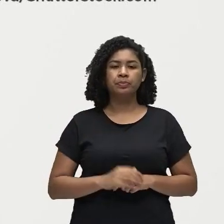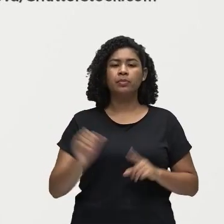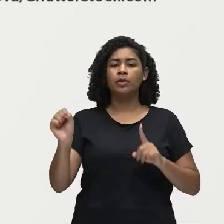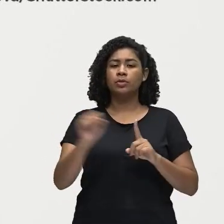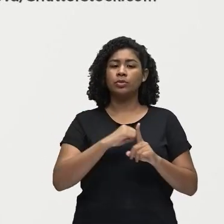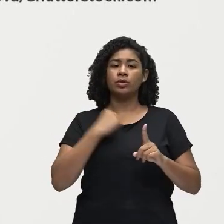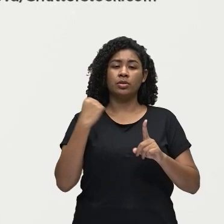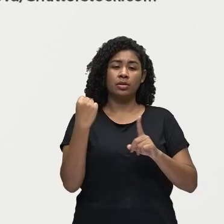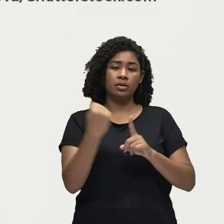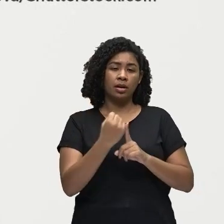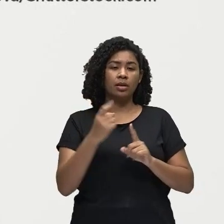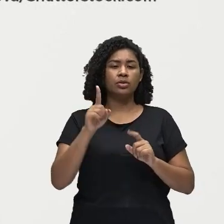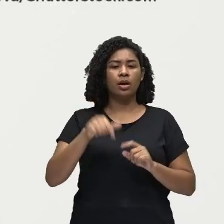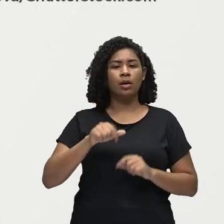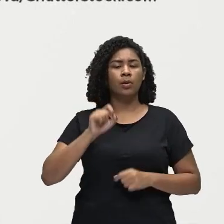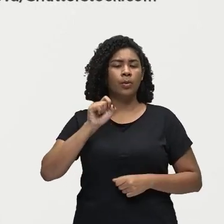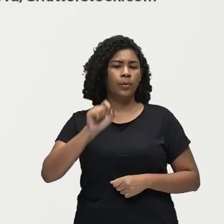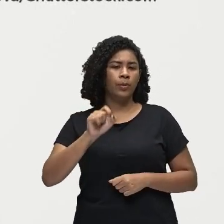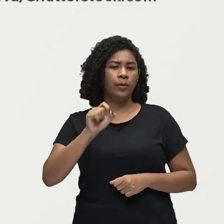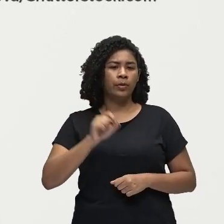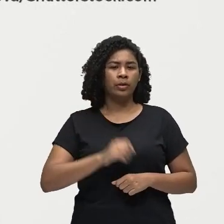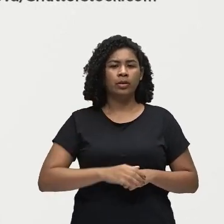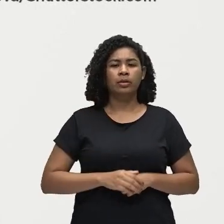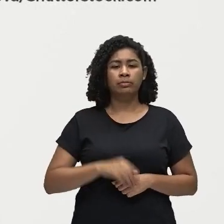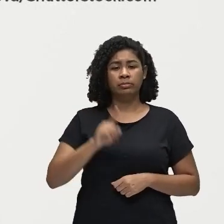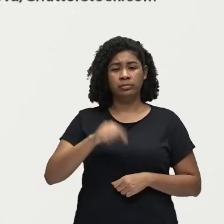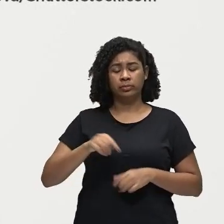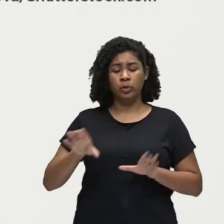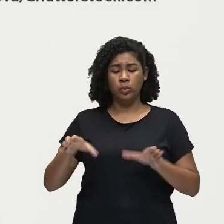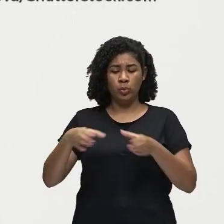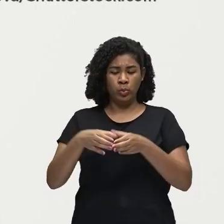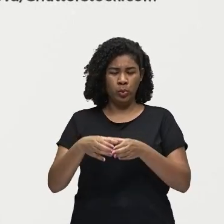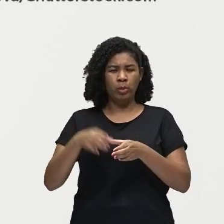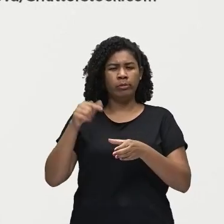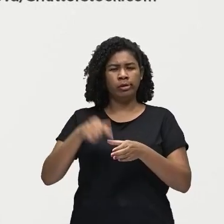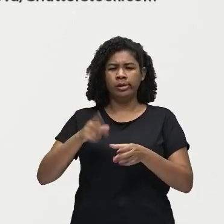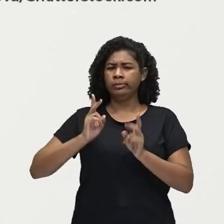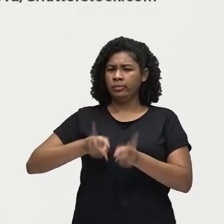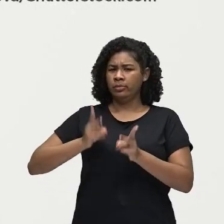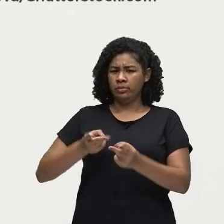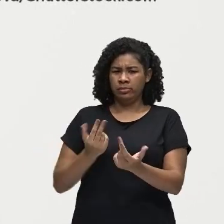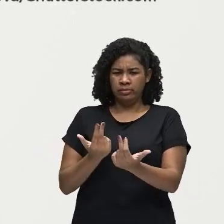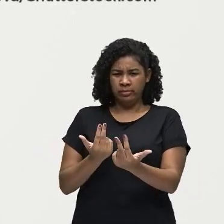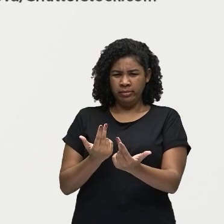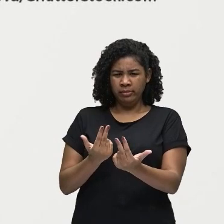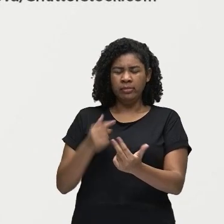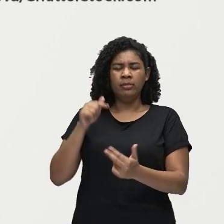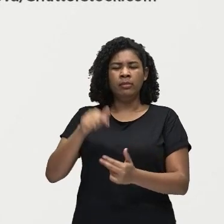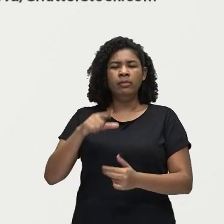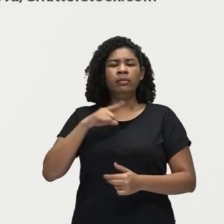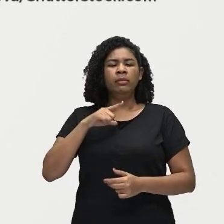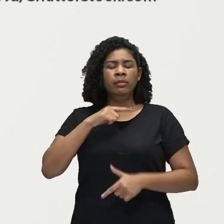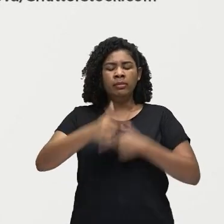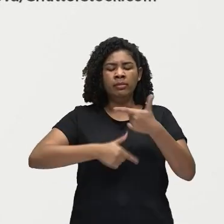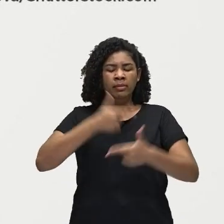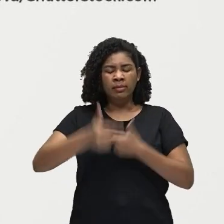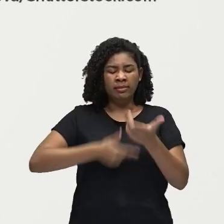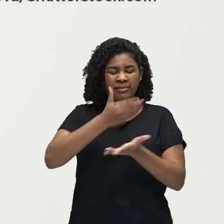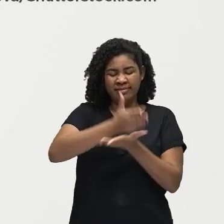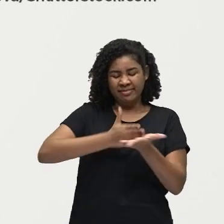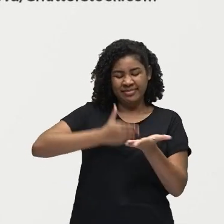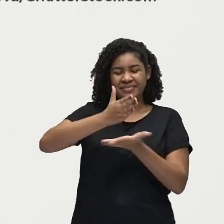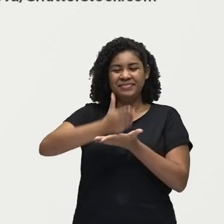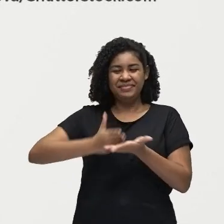São associações entre seres da mesma espécie, onde existe a divisão de